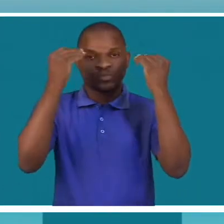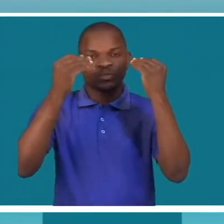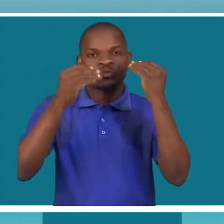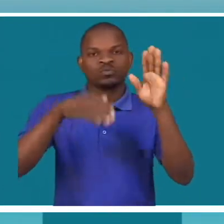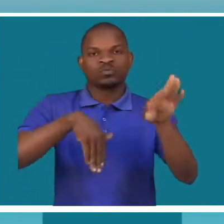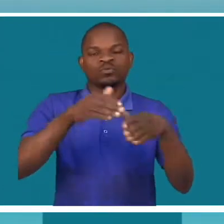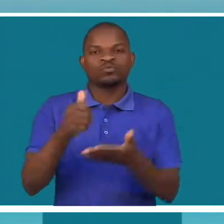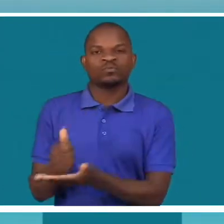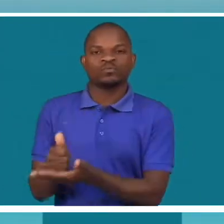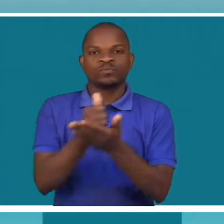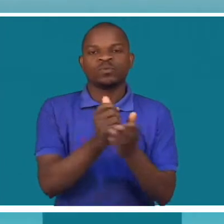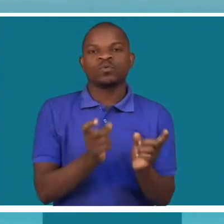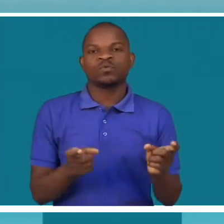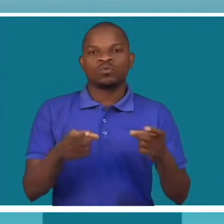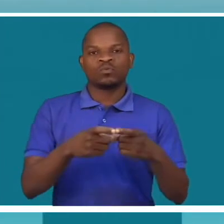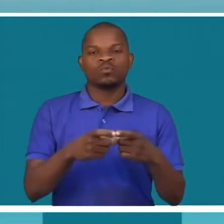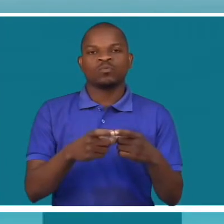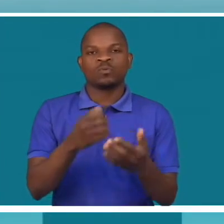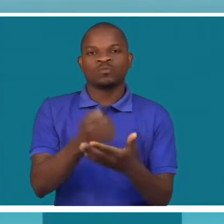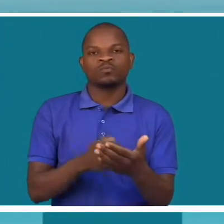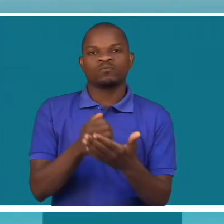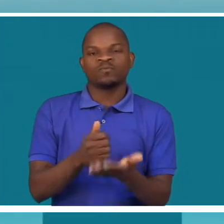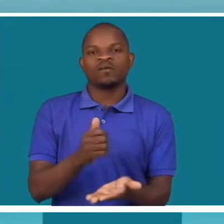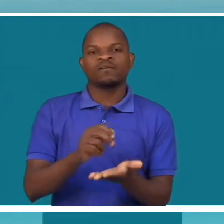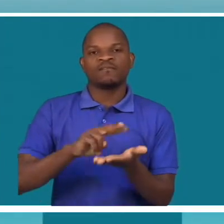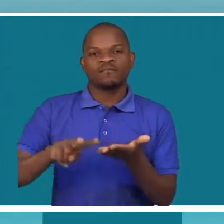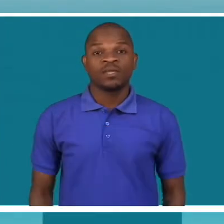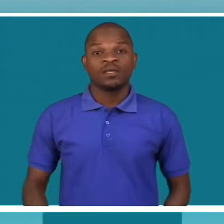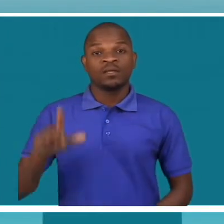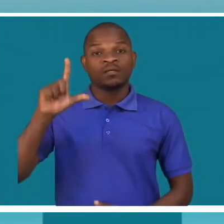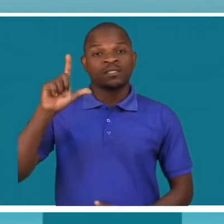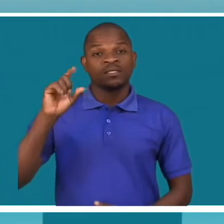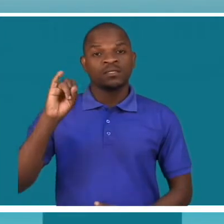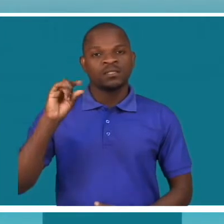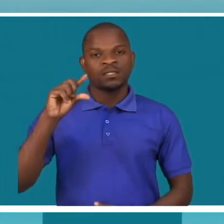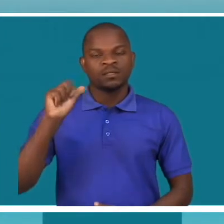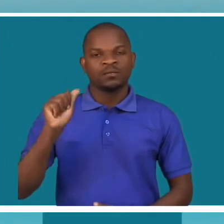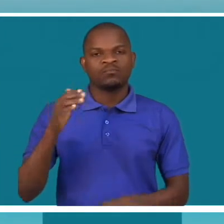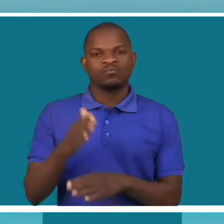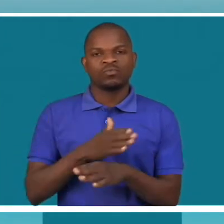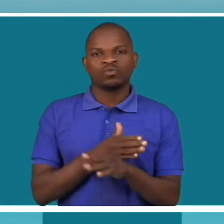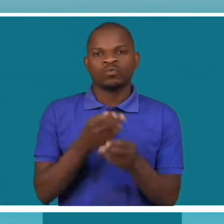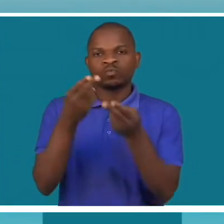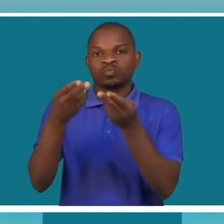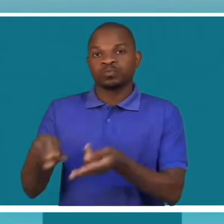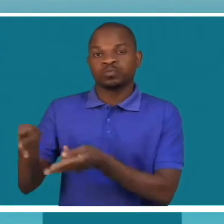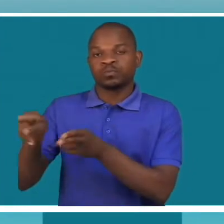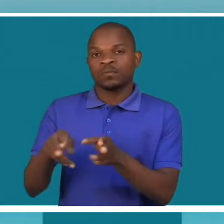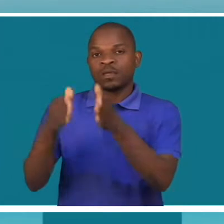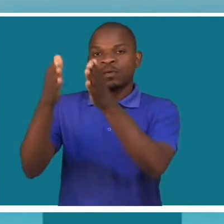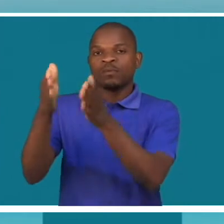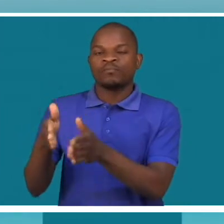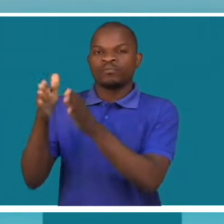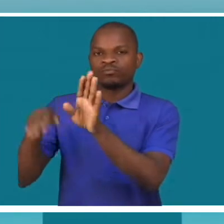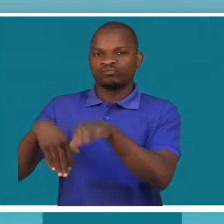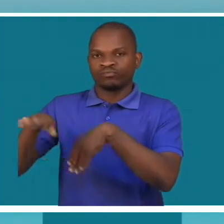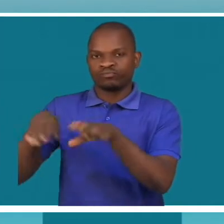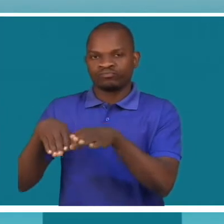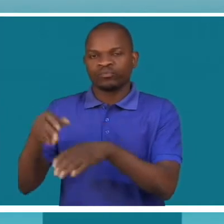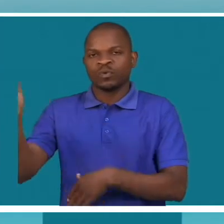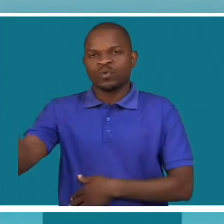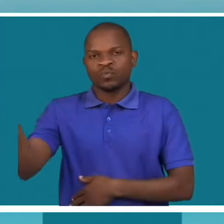jogadores ajuda os clubes na contenção de custos. A liga era aquela liga que contratava tantos jogadores, aquela